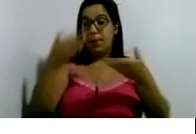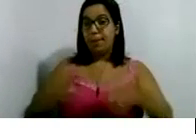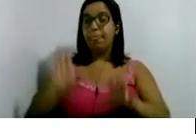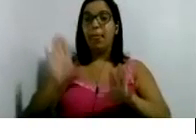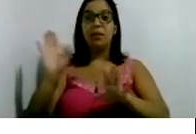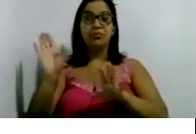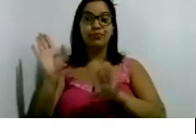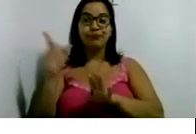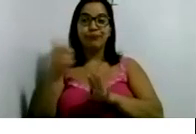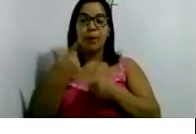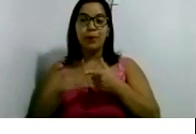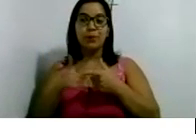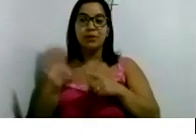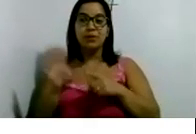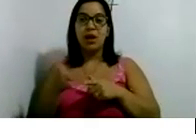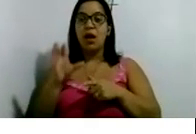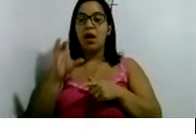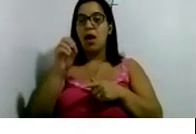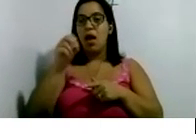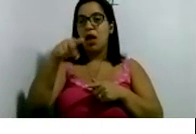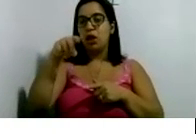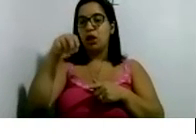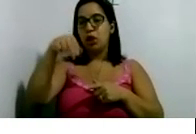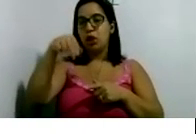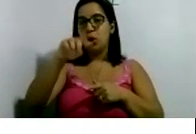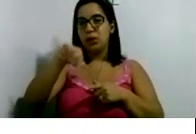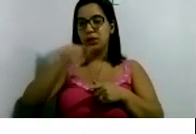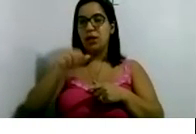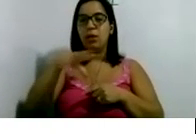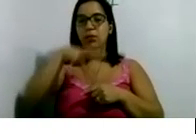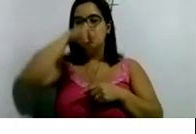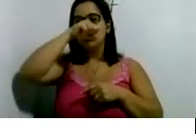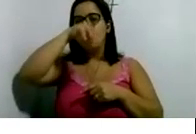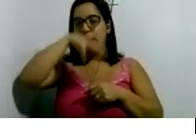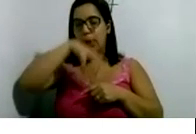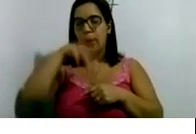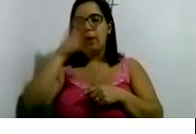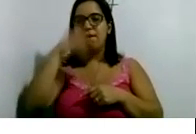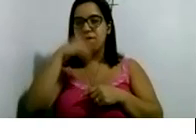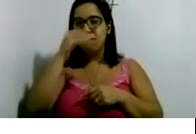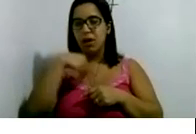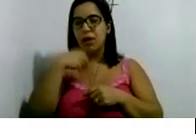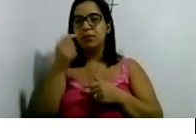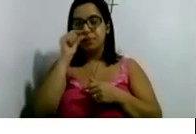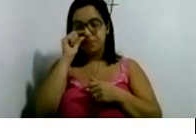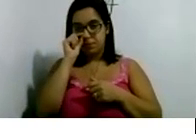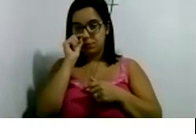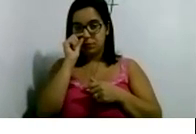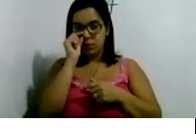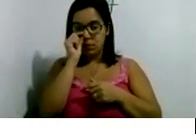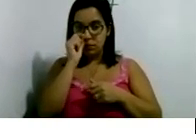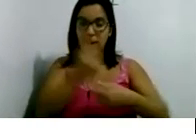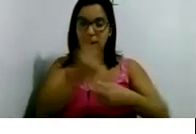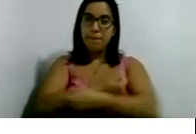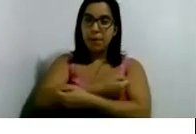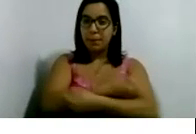com anóxia ou hipóxia. Então, eles ventilam pouco. Então, esse bebê ele vai ser internado